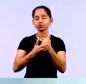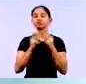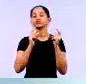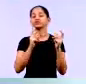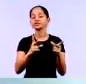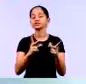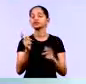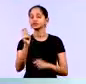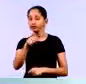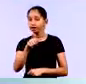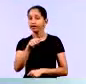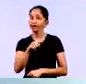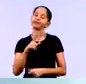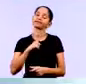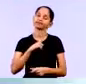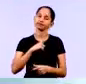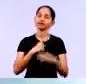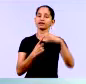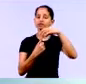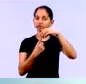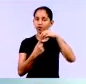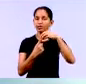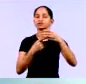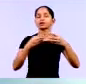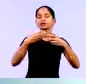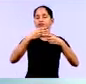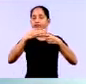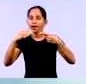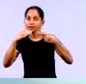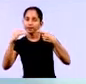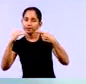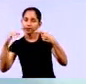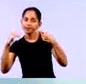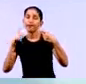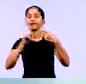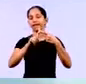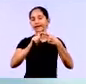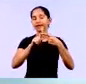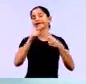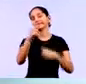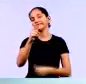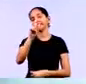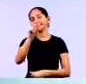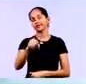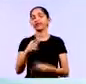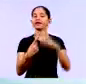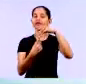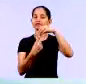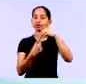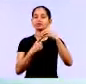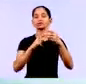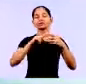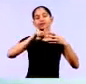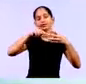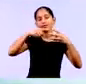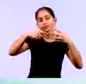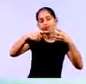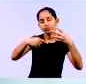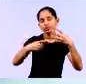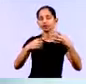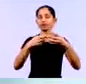porque a partir dessas informações da quantidade a ser vendido, é que nós vamos gerar as informações para as demais